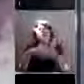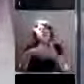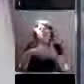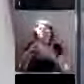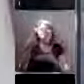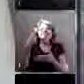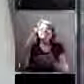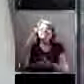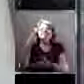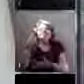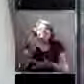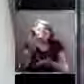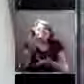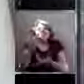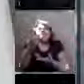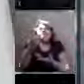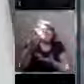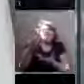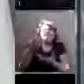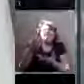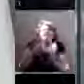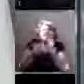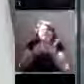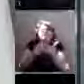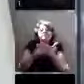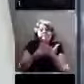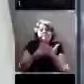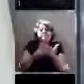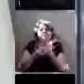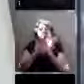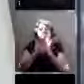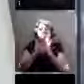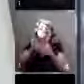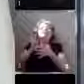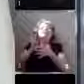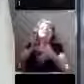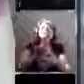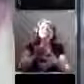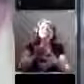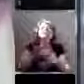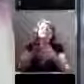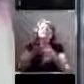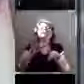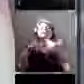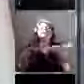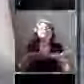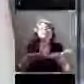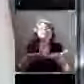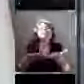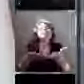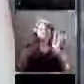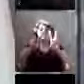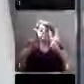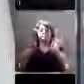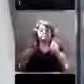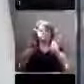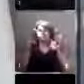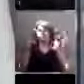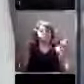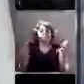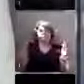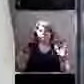me desse qual é a conceituação que ele traz, entendeu? Como não está entre aspas a